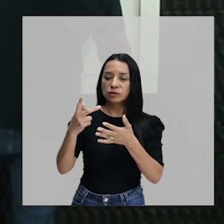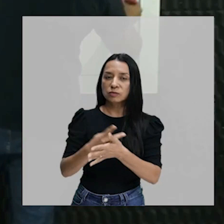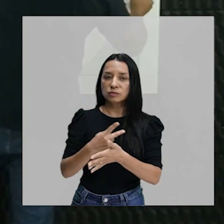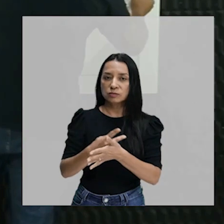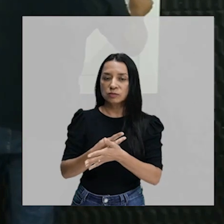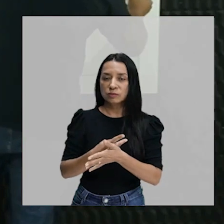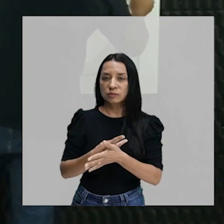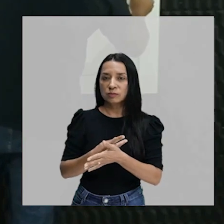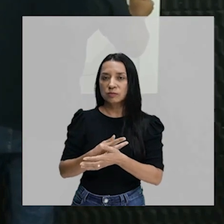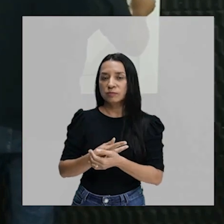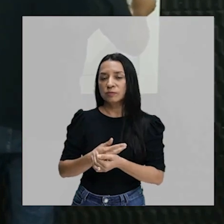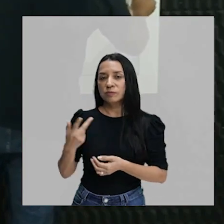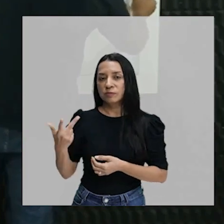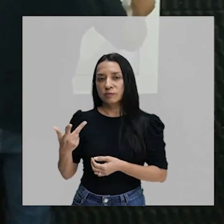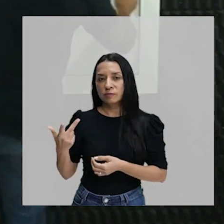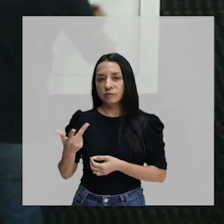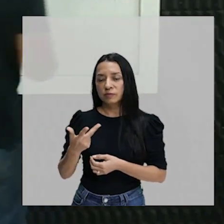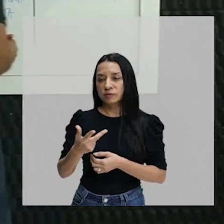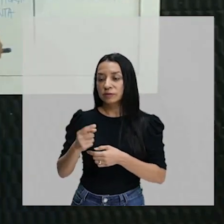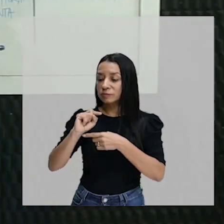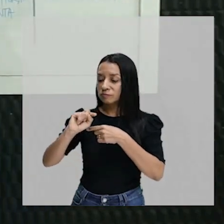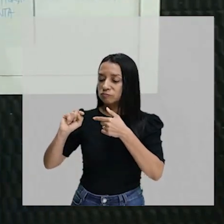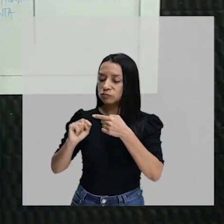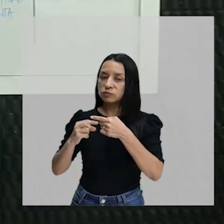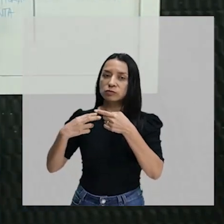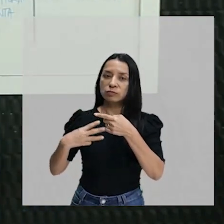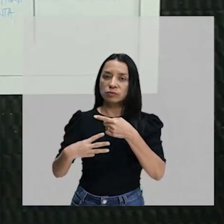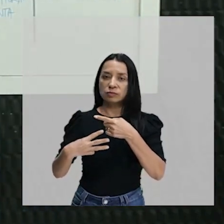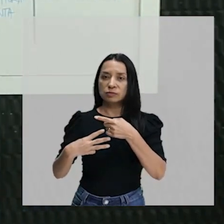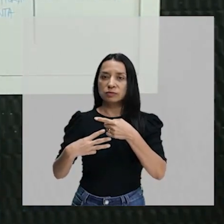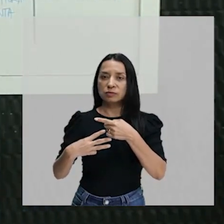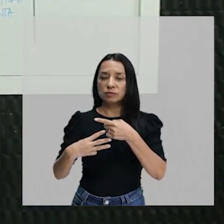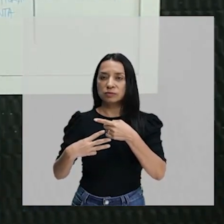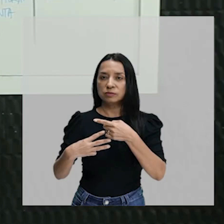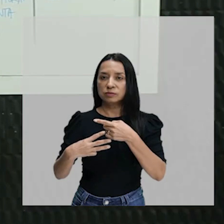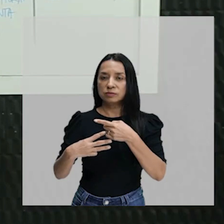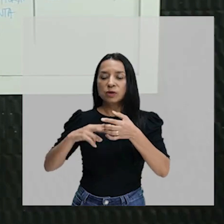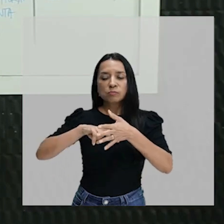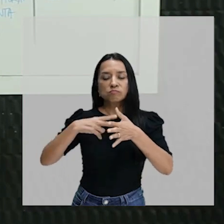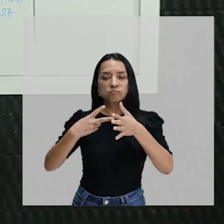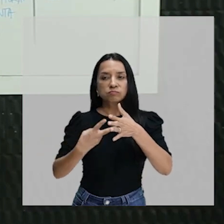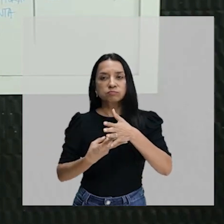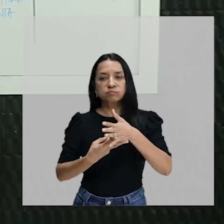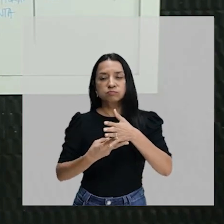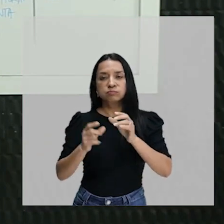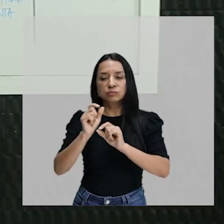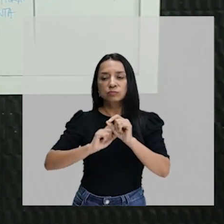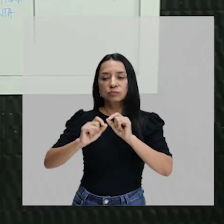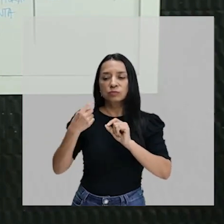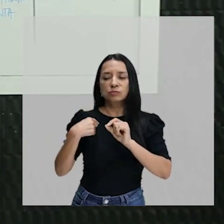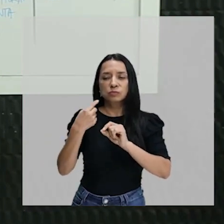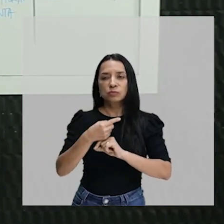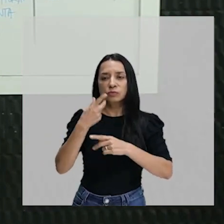a velocidade Foi dividida por três certo então É nesse sentido aí que a gente